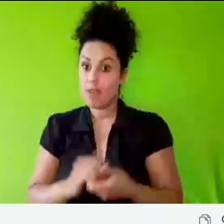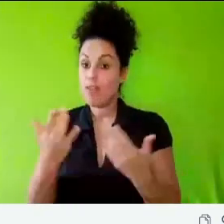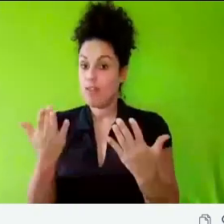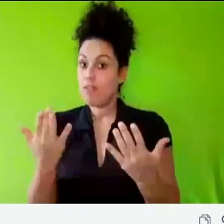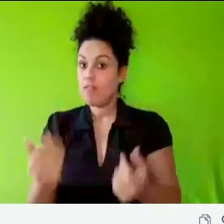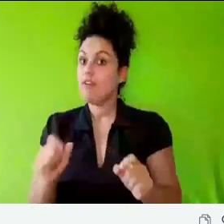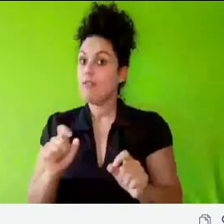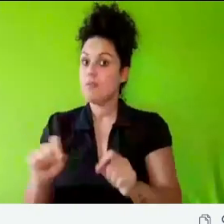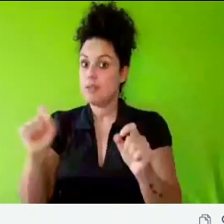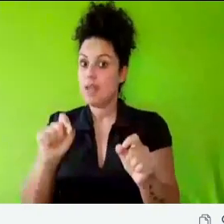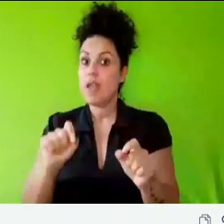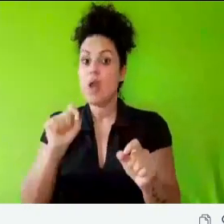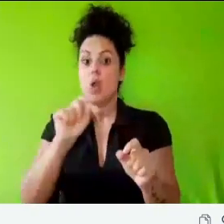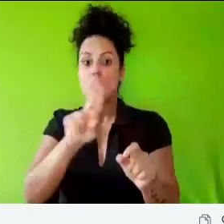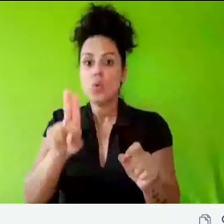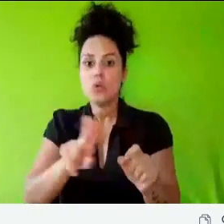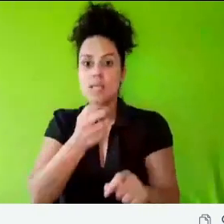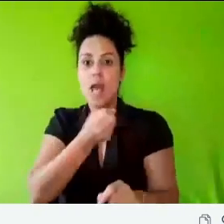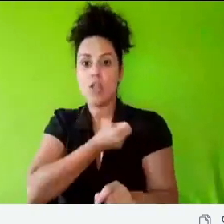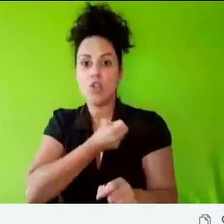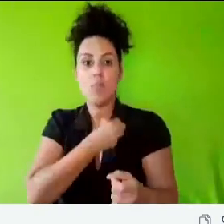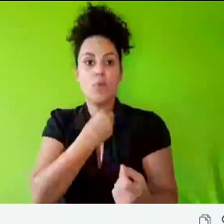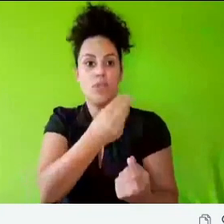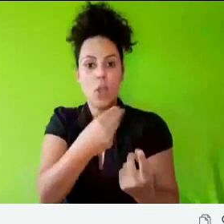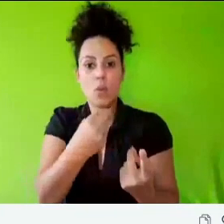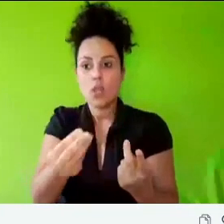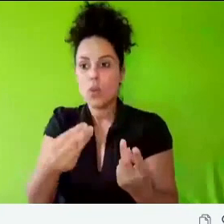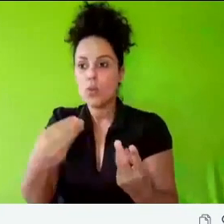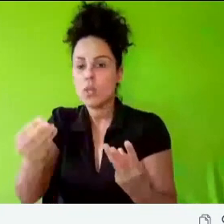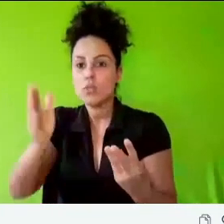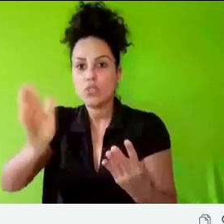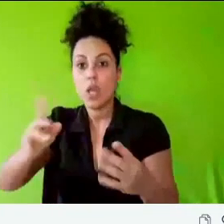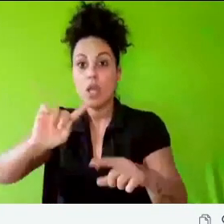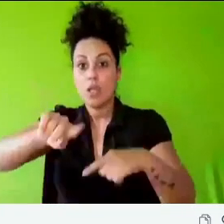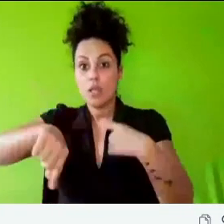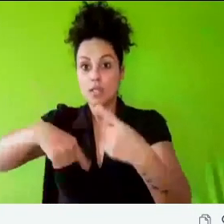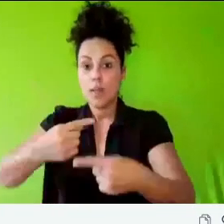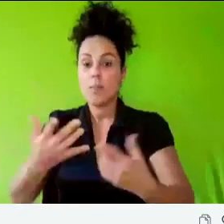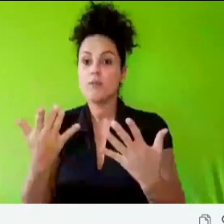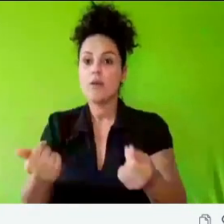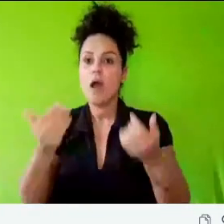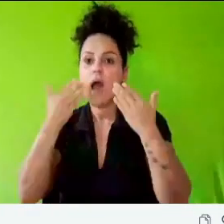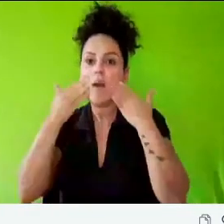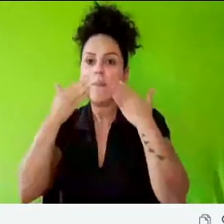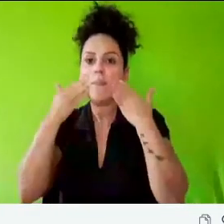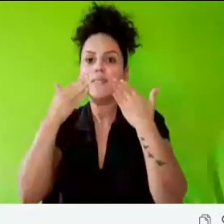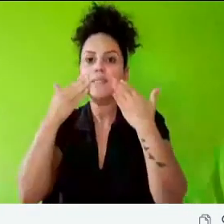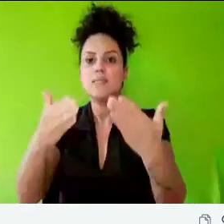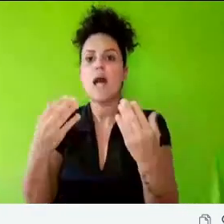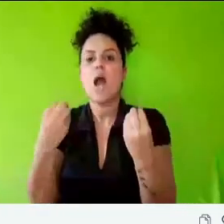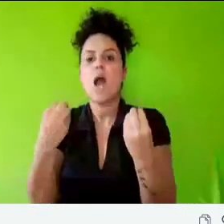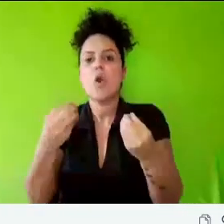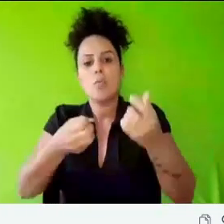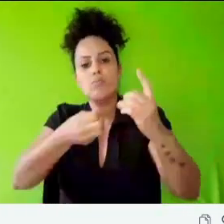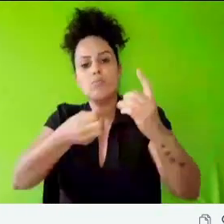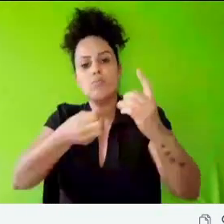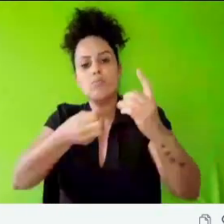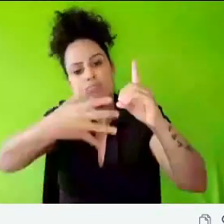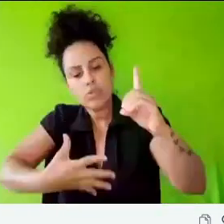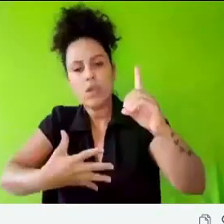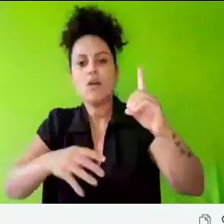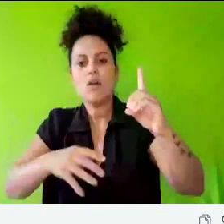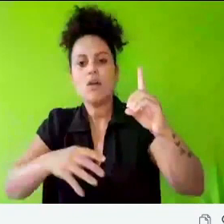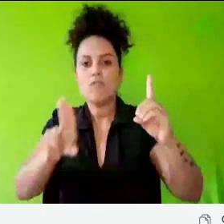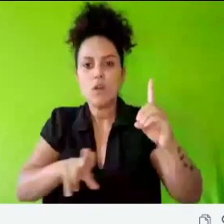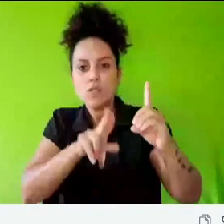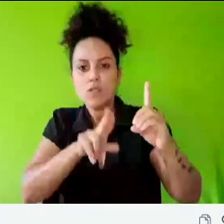divulgado. E em seguida, será apresentada a semente para que esta seja utilizada em futuras conferências.